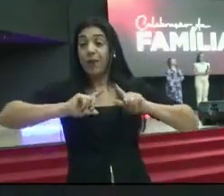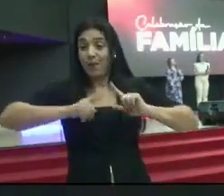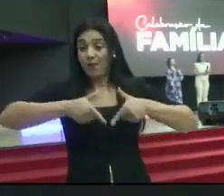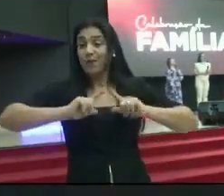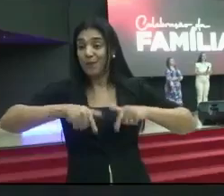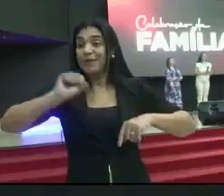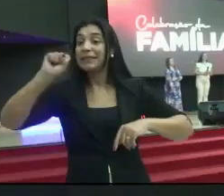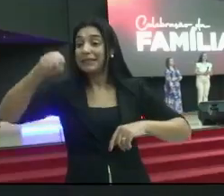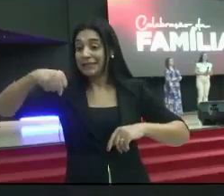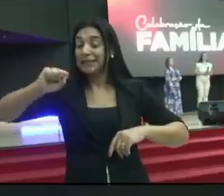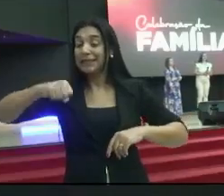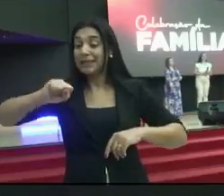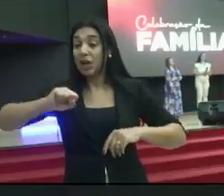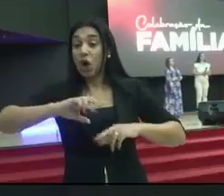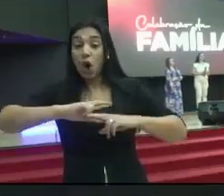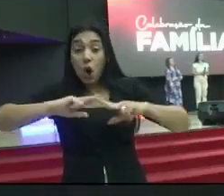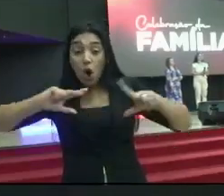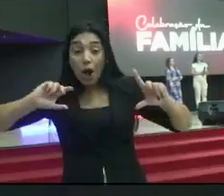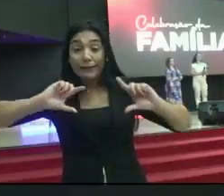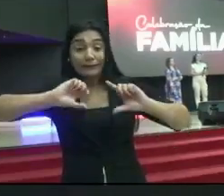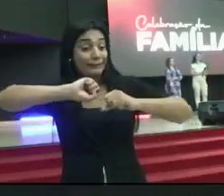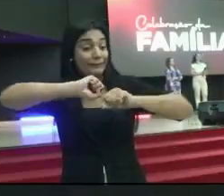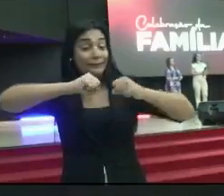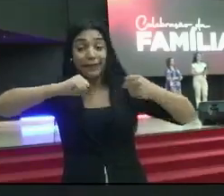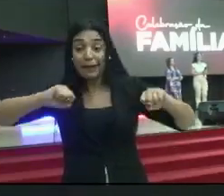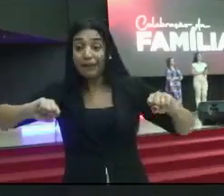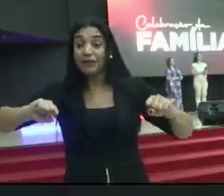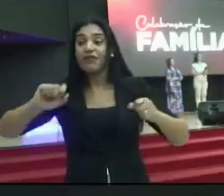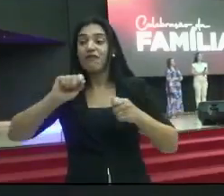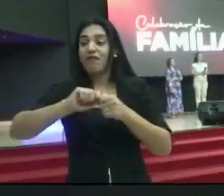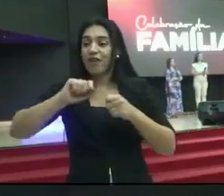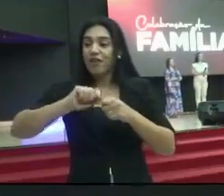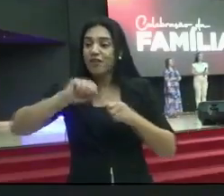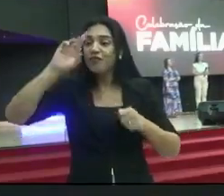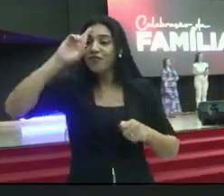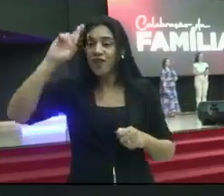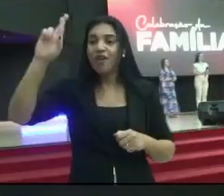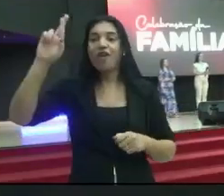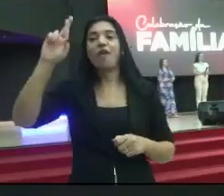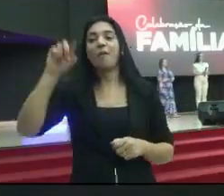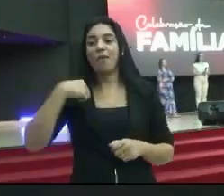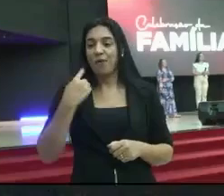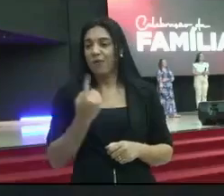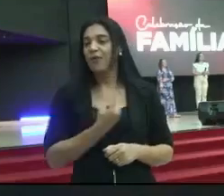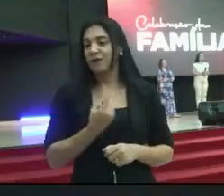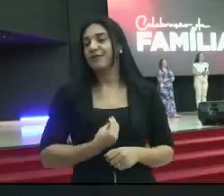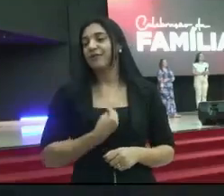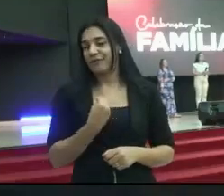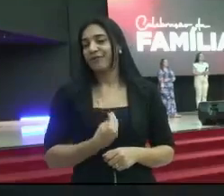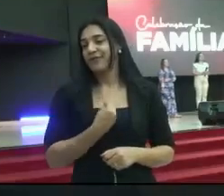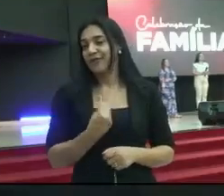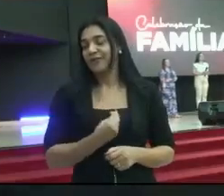Sim, coisas grandiosas fez o Senhor por nós.